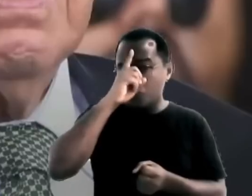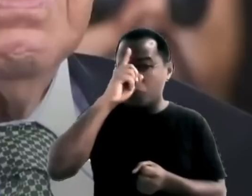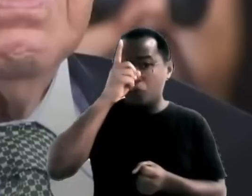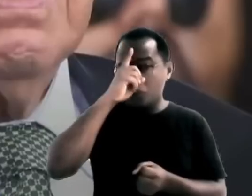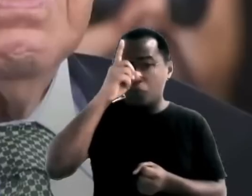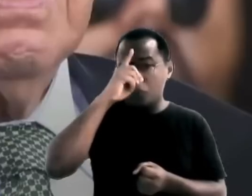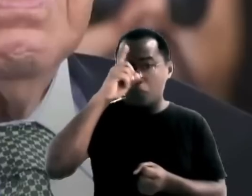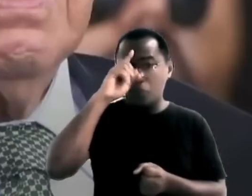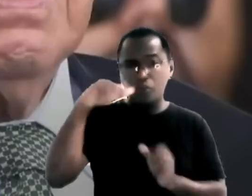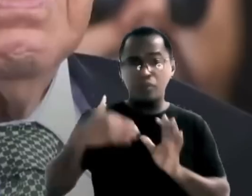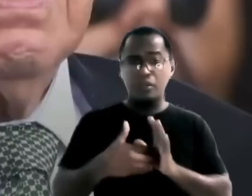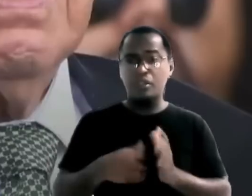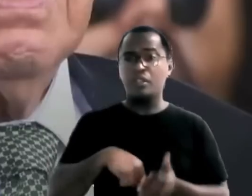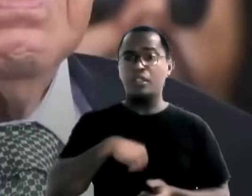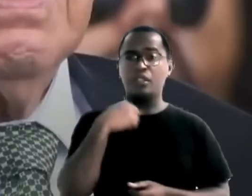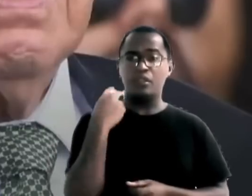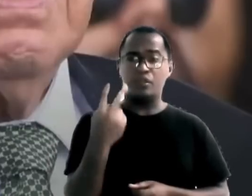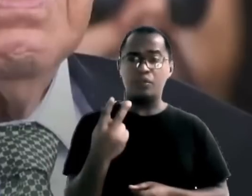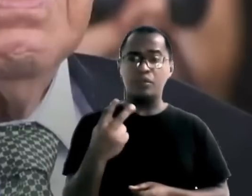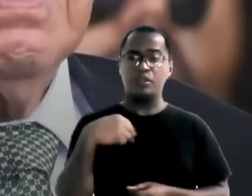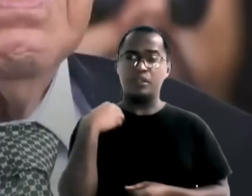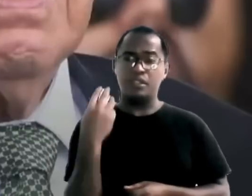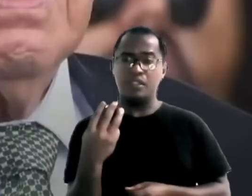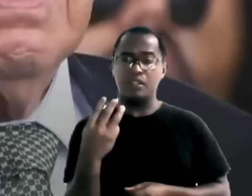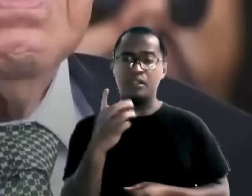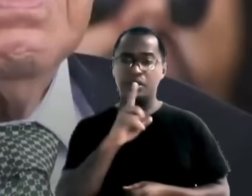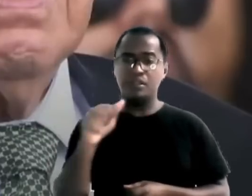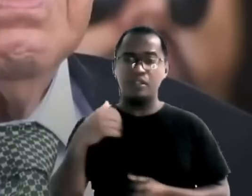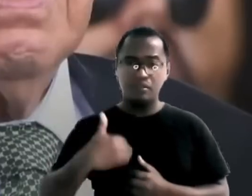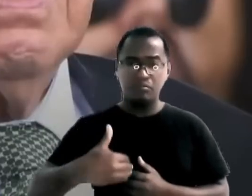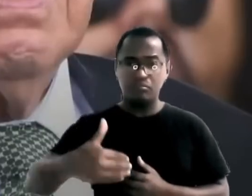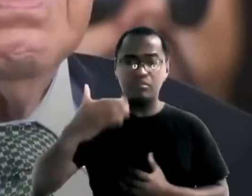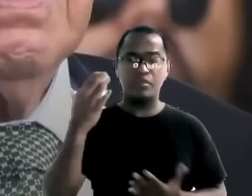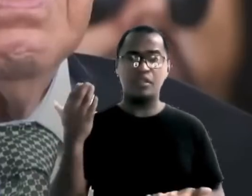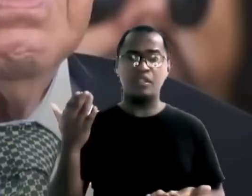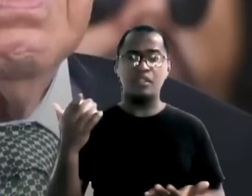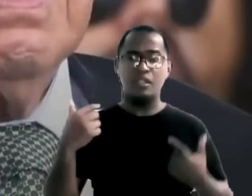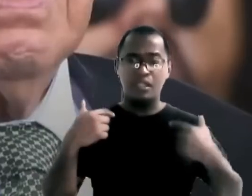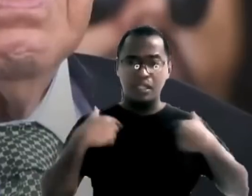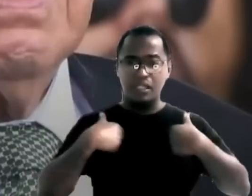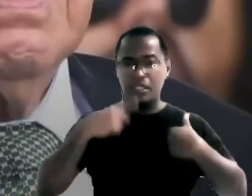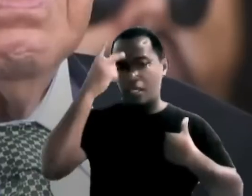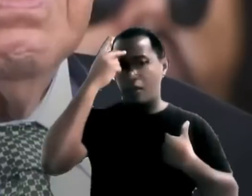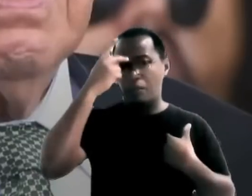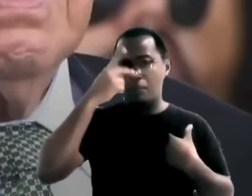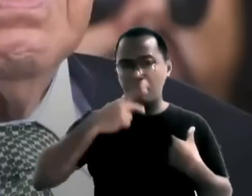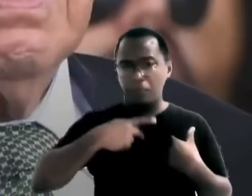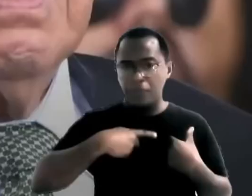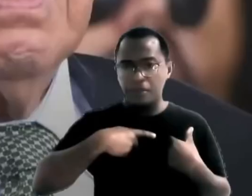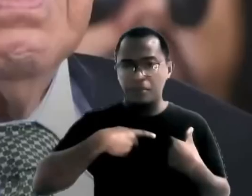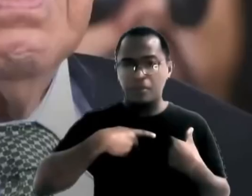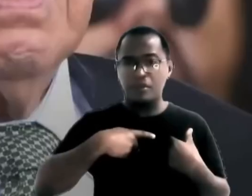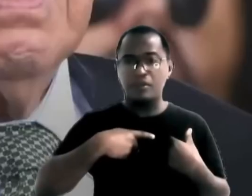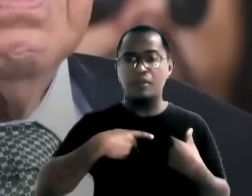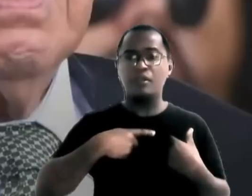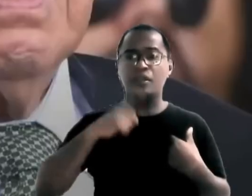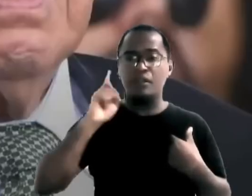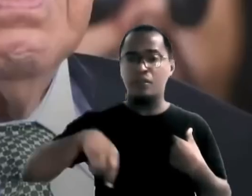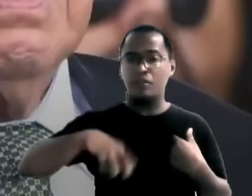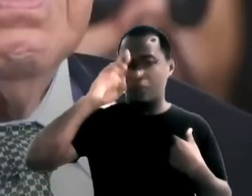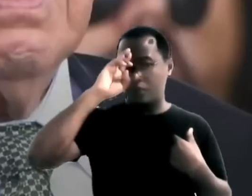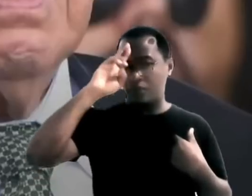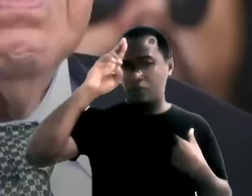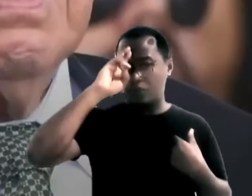de 2 ou 3 ministros do STF, e que eu, particularmente, que sou o